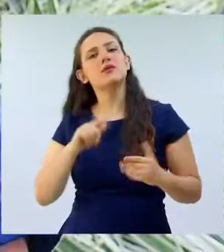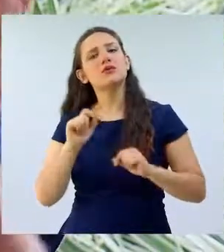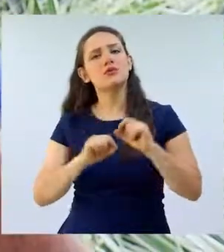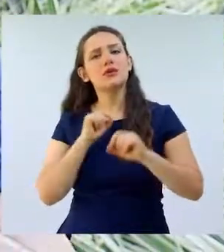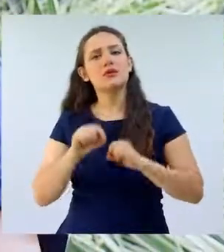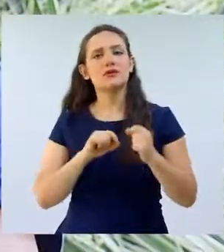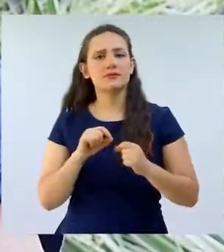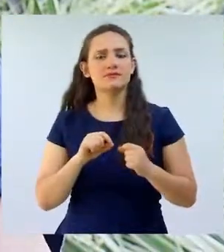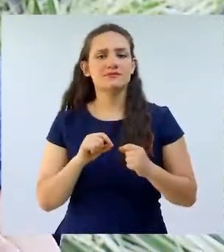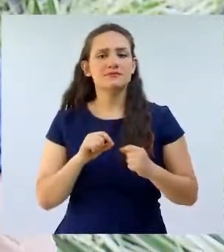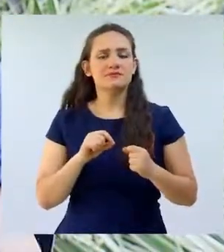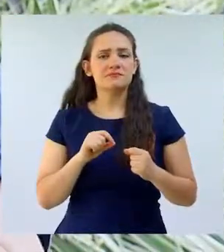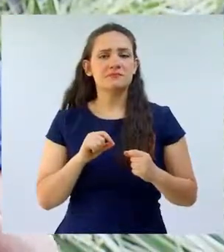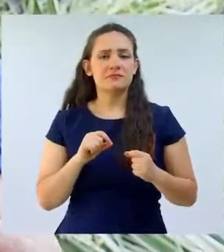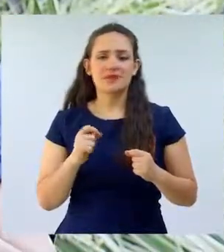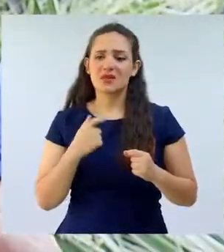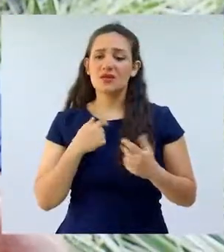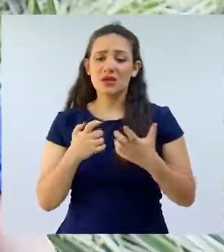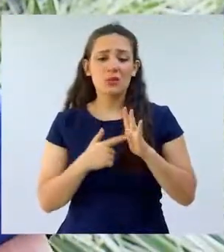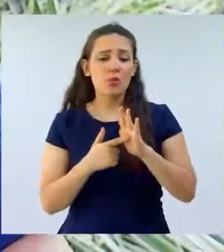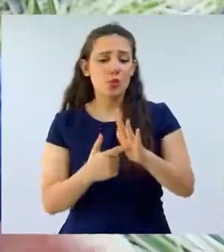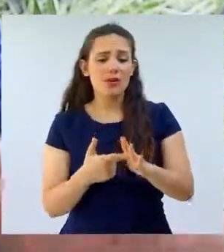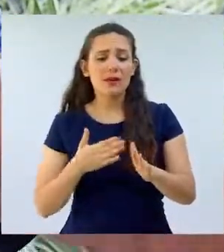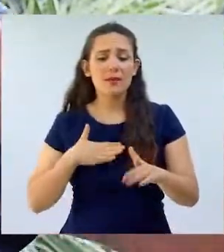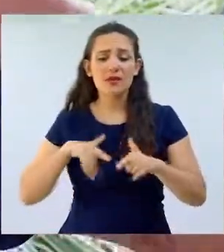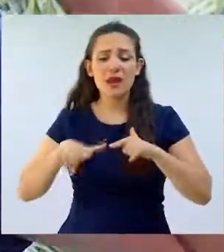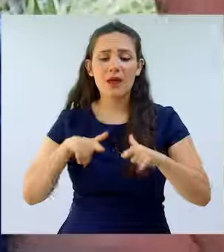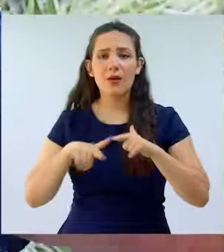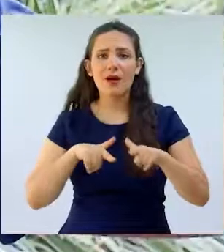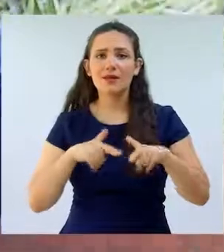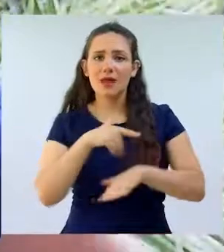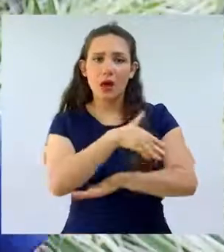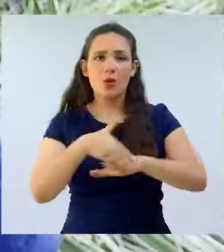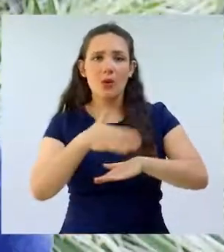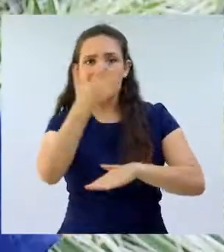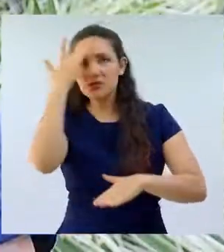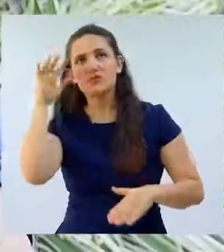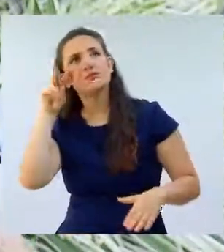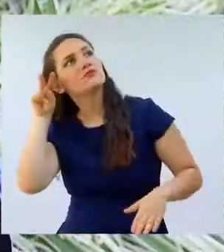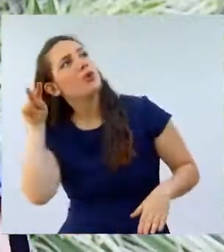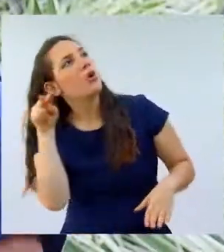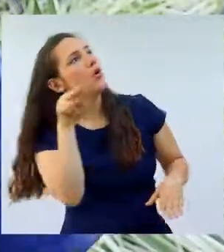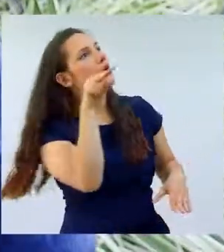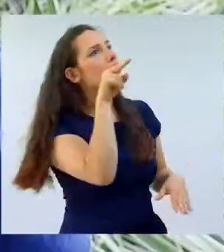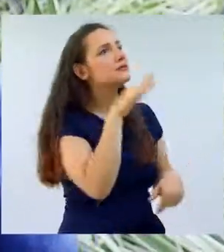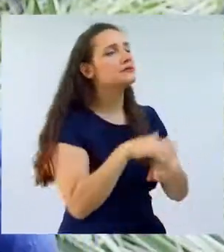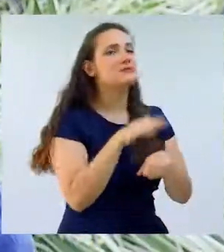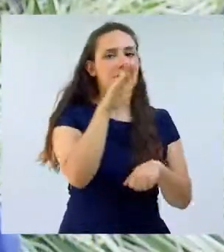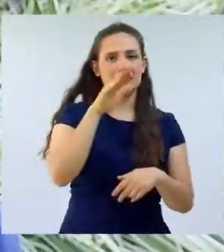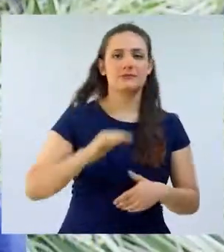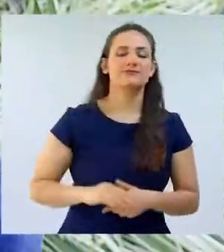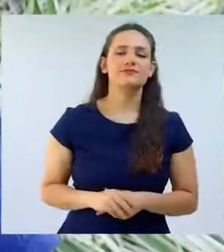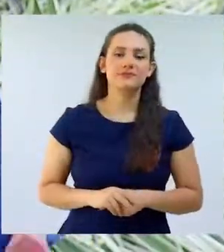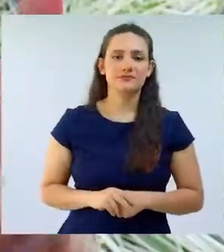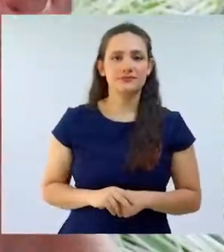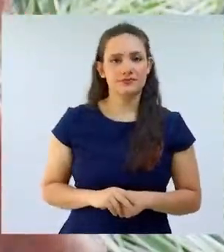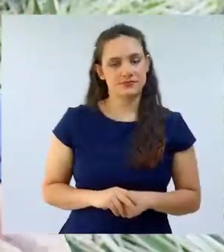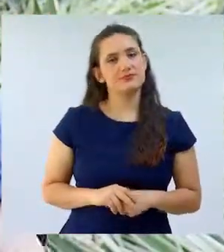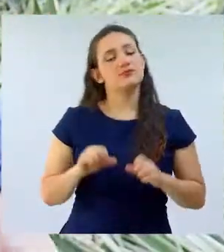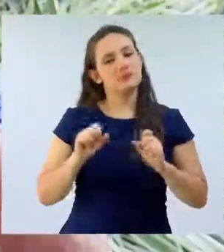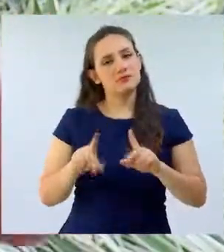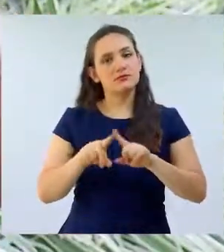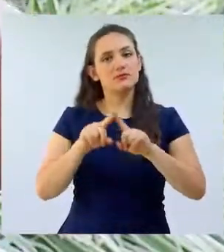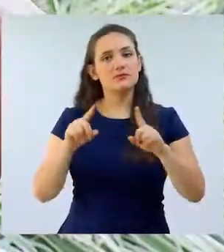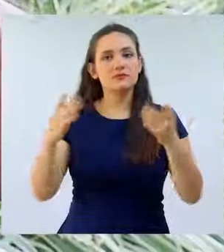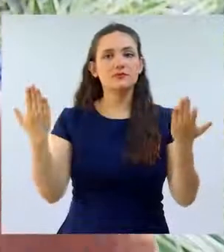mas eu queria botar meu trabalho na rua para que abrangesse mais pessoas, talvez pela influência do teatro. E aí, quando